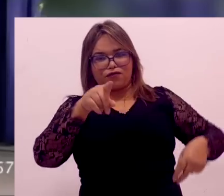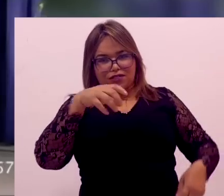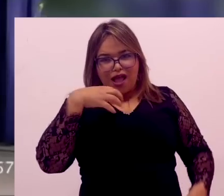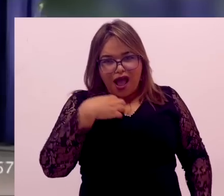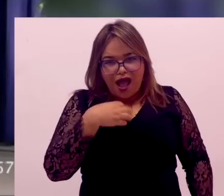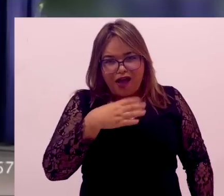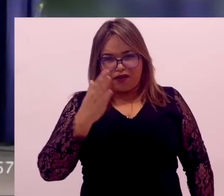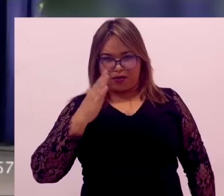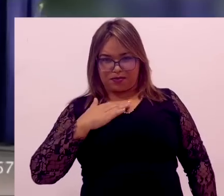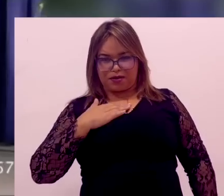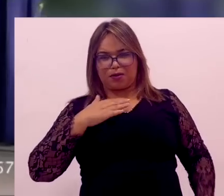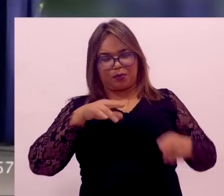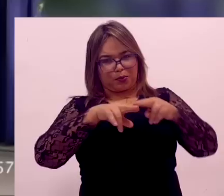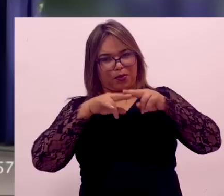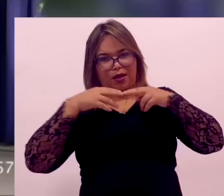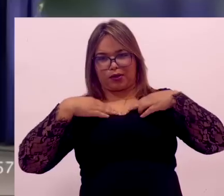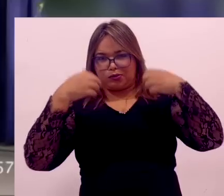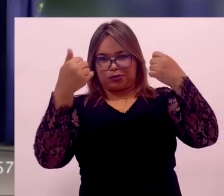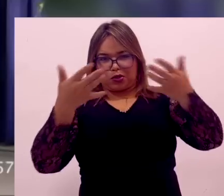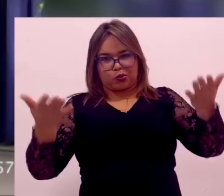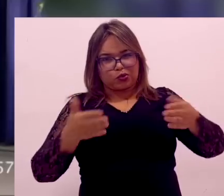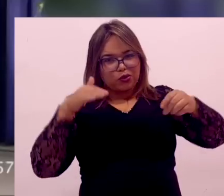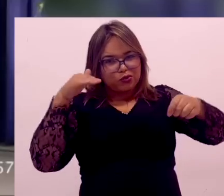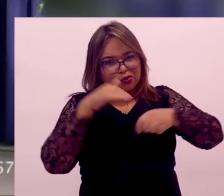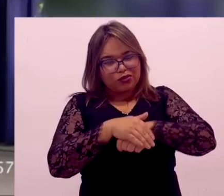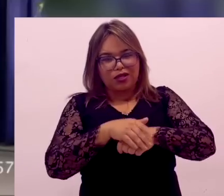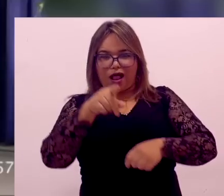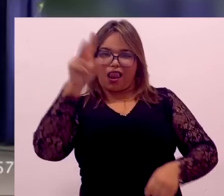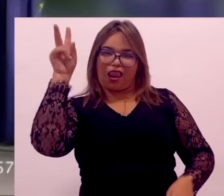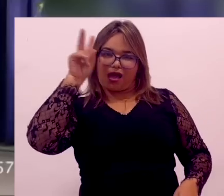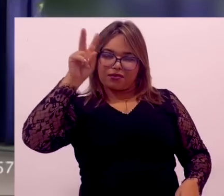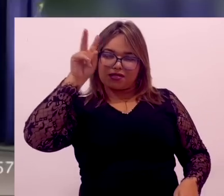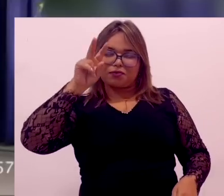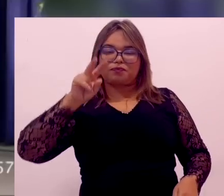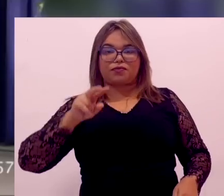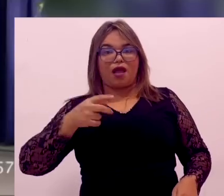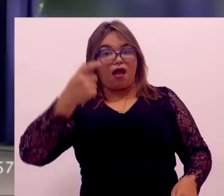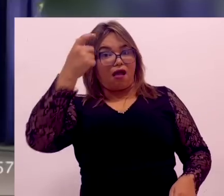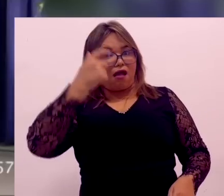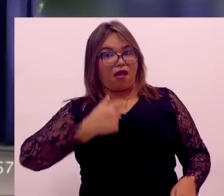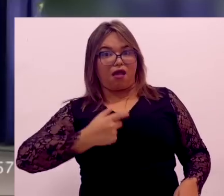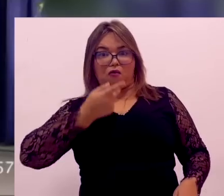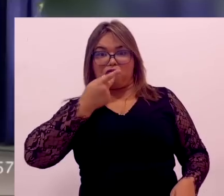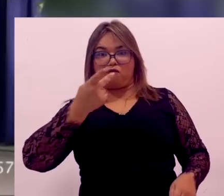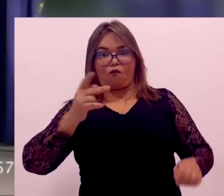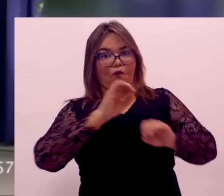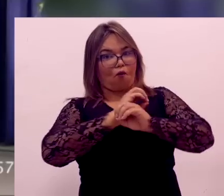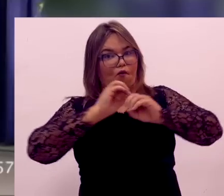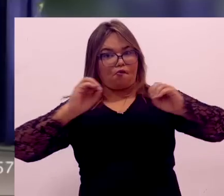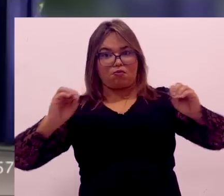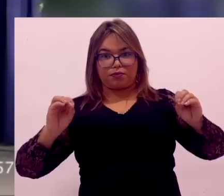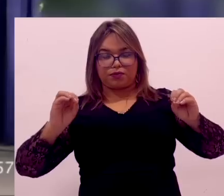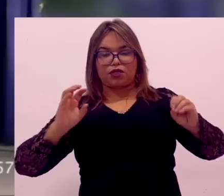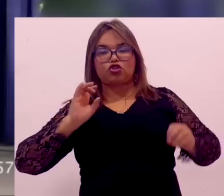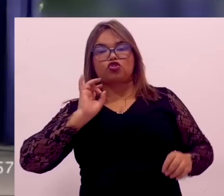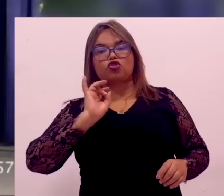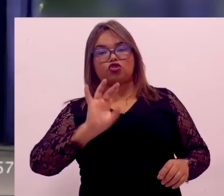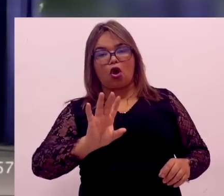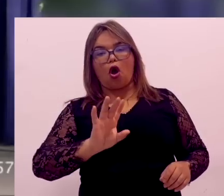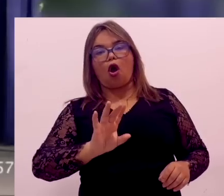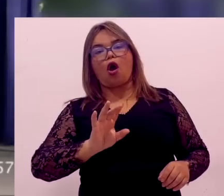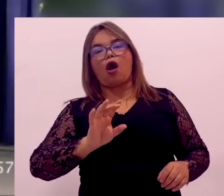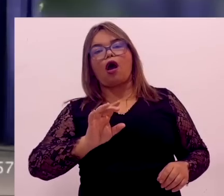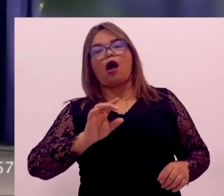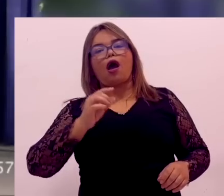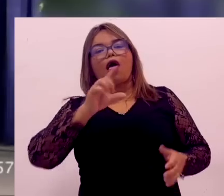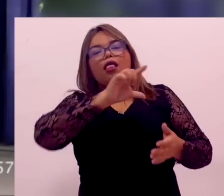Então, se você está zangado comigo pelo que eu estou dizendo hoje à noite, lembre-se, eu não estou dizendo nada. Eu